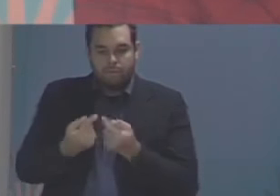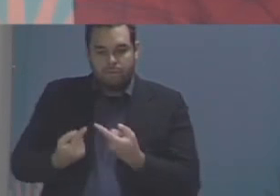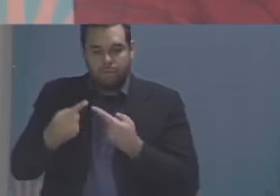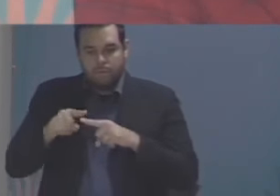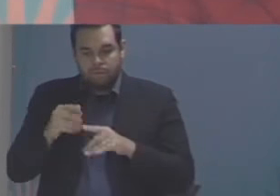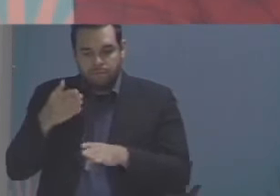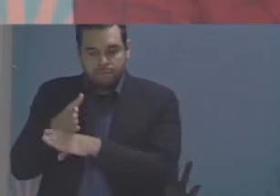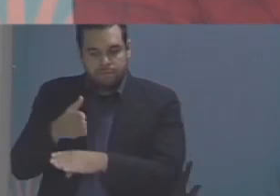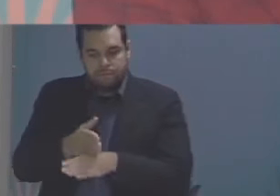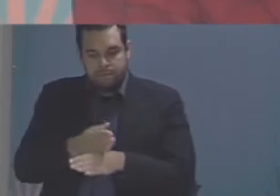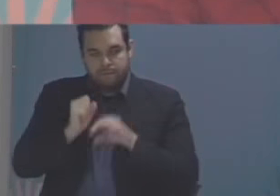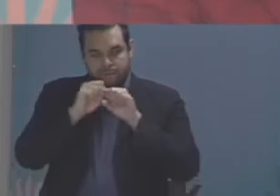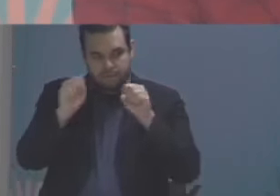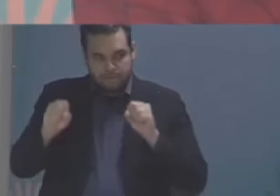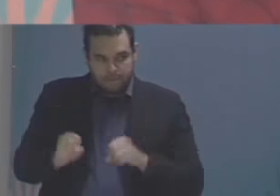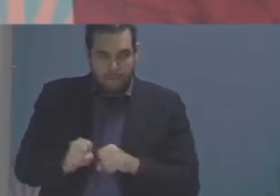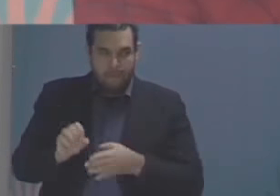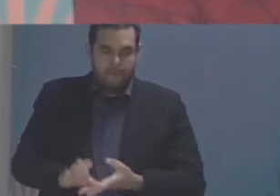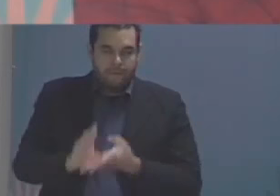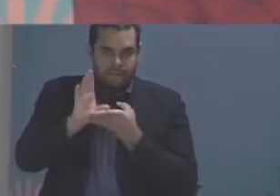a participação do sistema conselhos